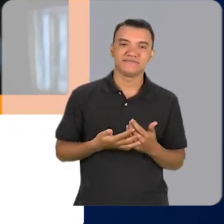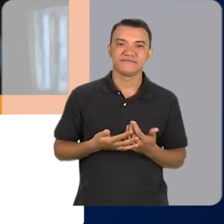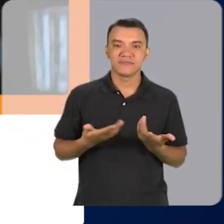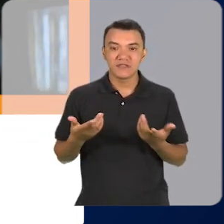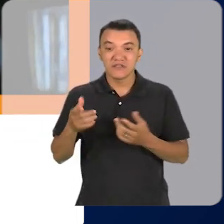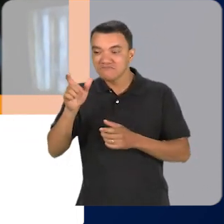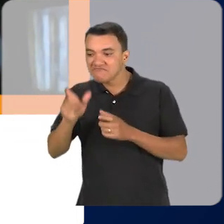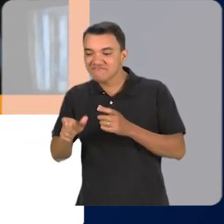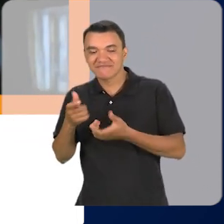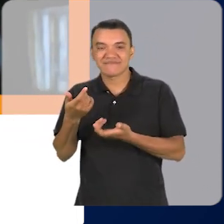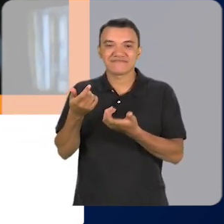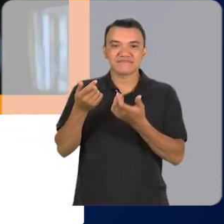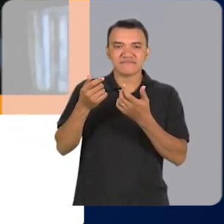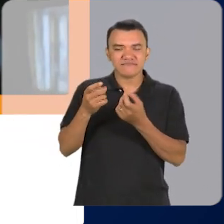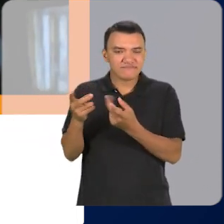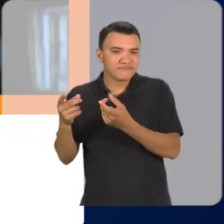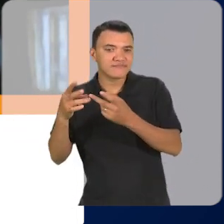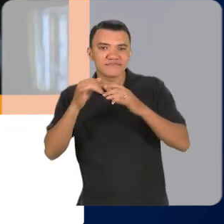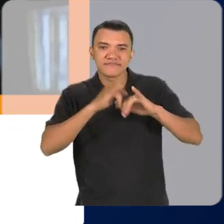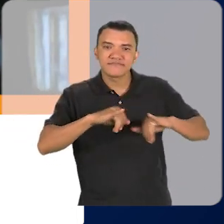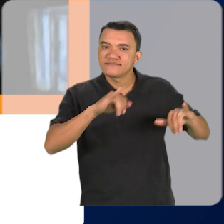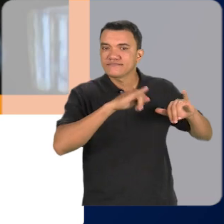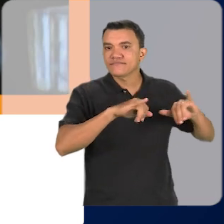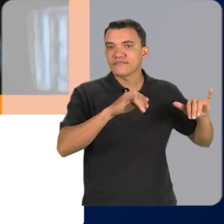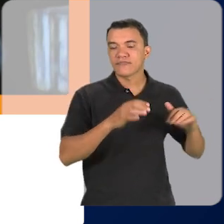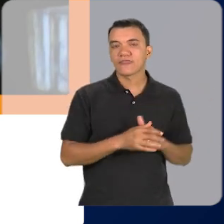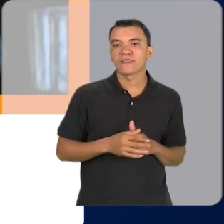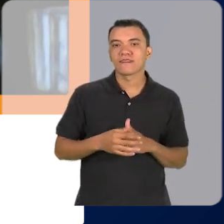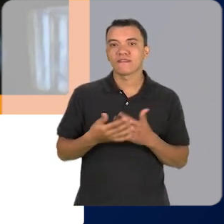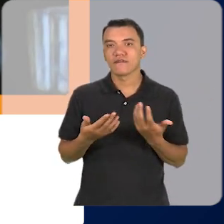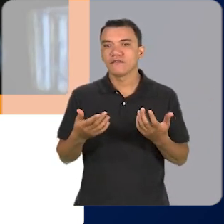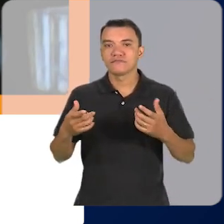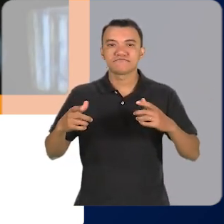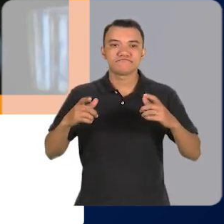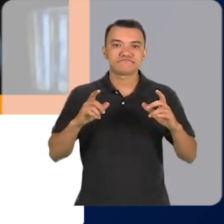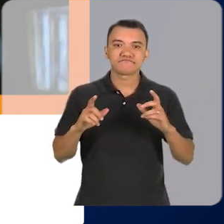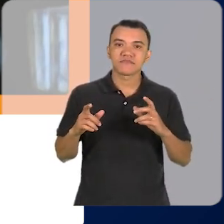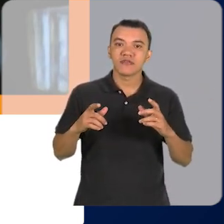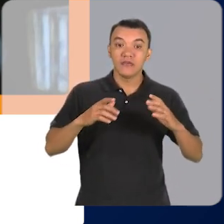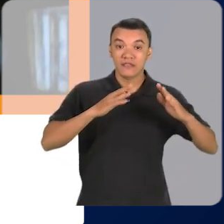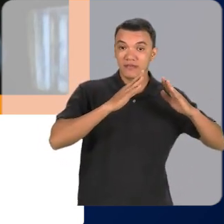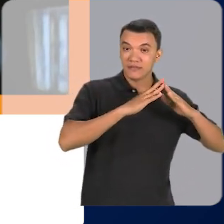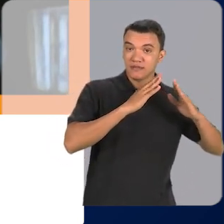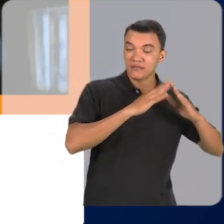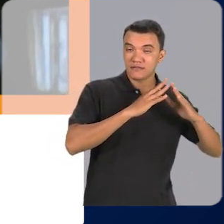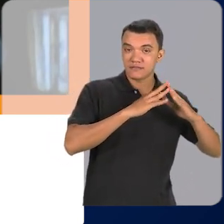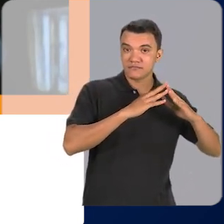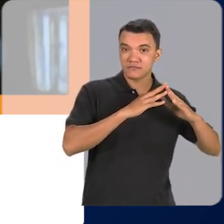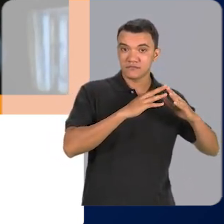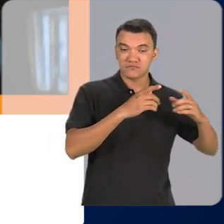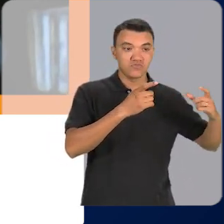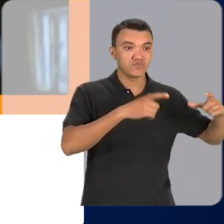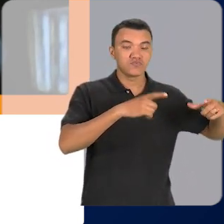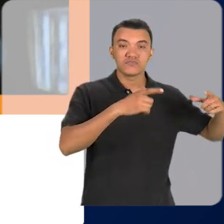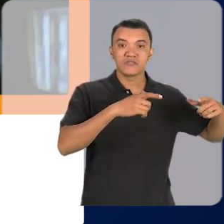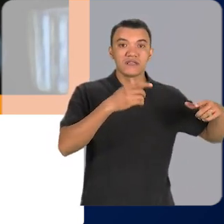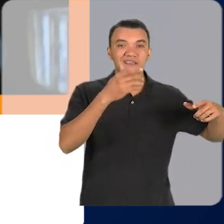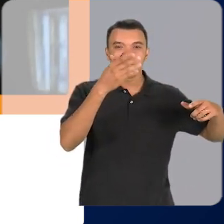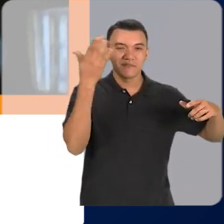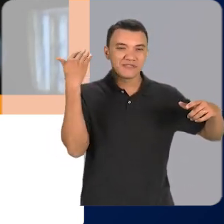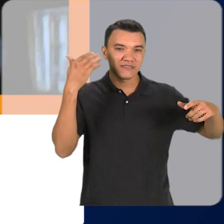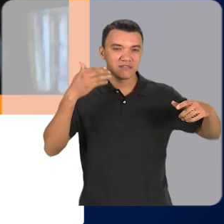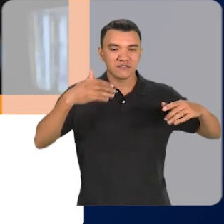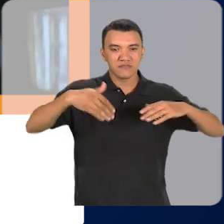pregoeiro está ali vendendo, apregoando seus produtos. E o espaço, né, tanto da casa, naqueles bairros onde ele passava nas ruas e